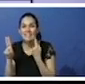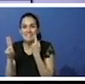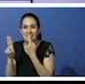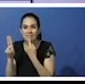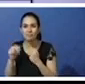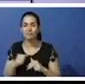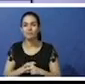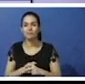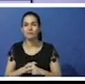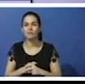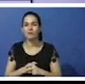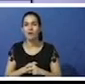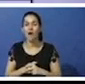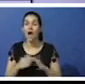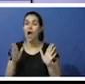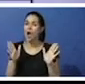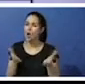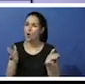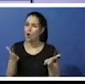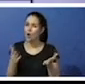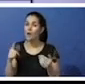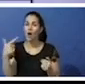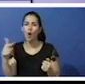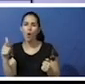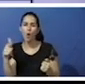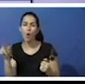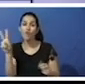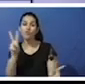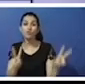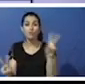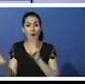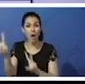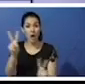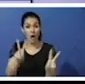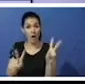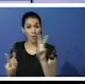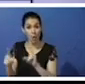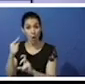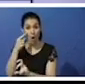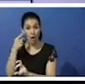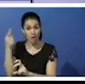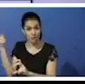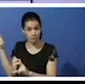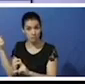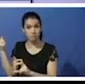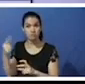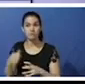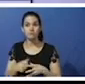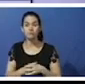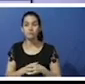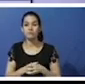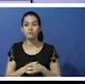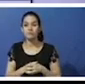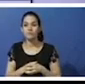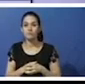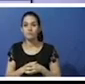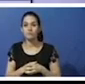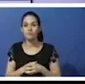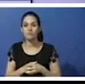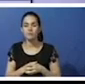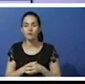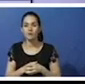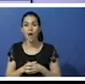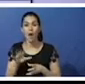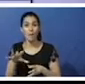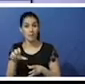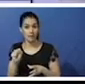Tá? Então, olha aqui, ó. Nós temos várias palavras aqui. Olha. Vamos